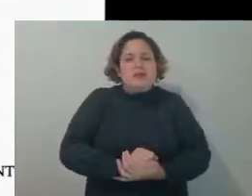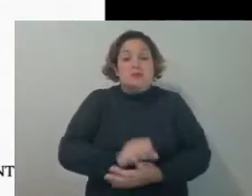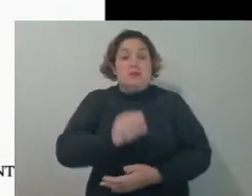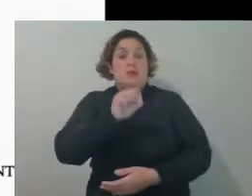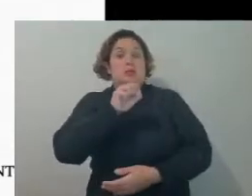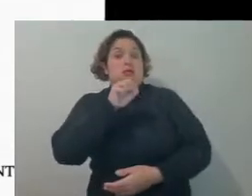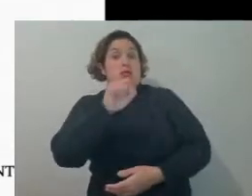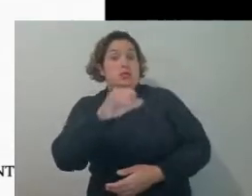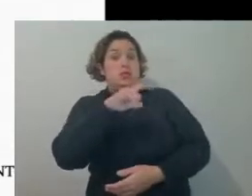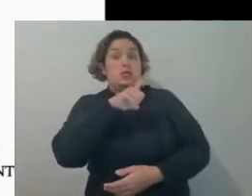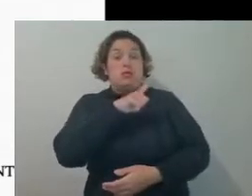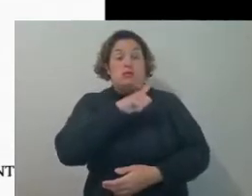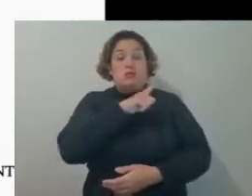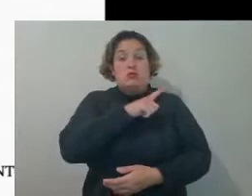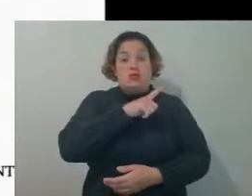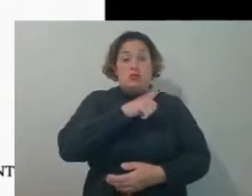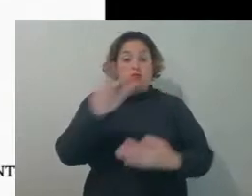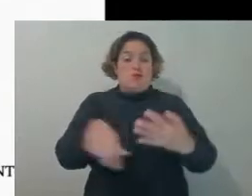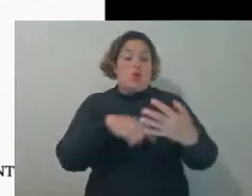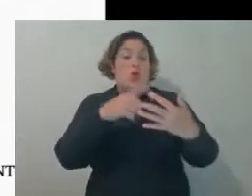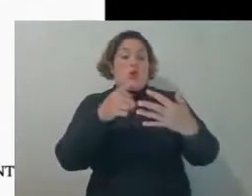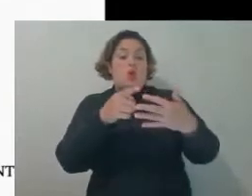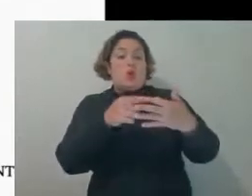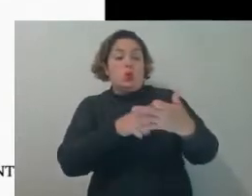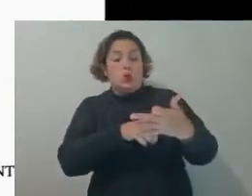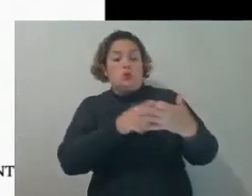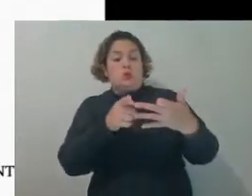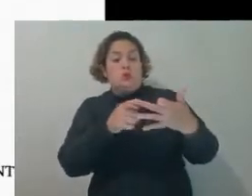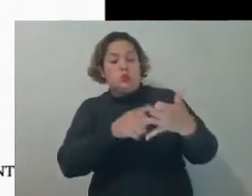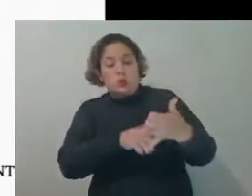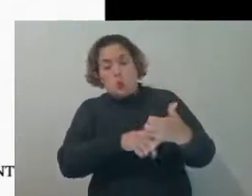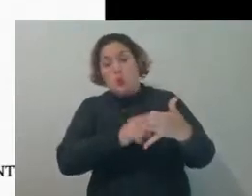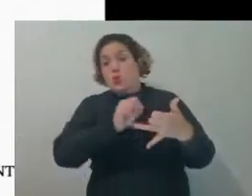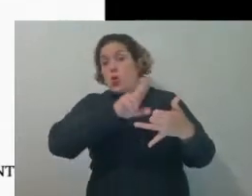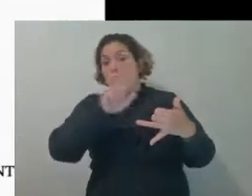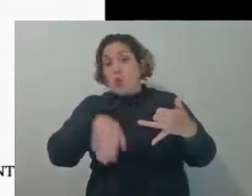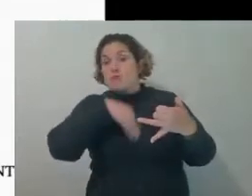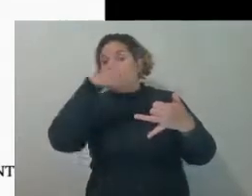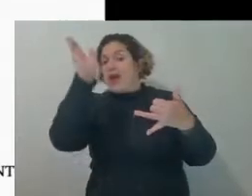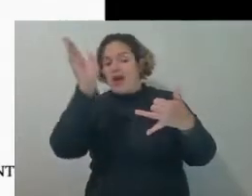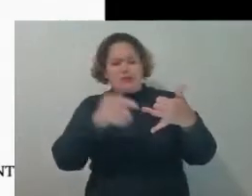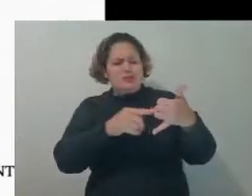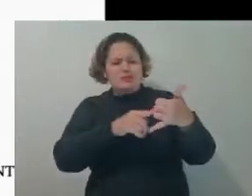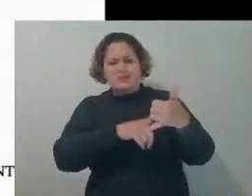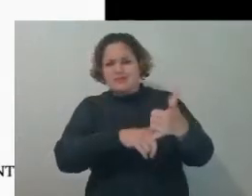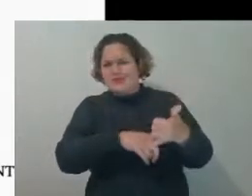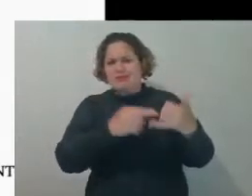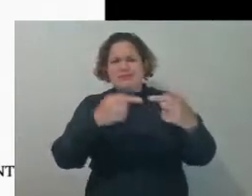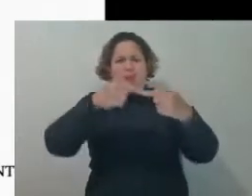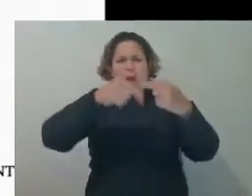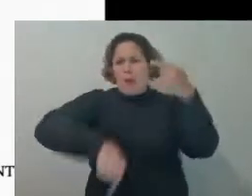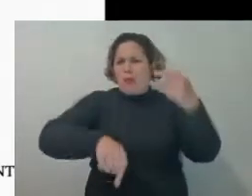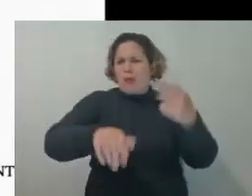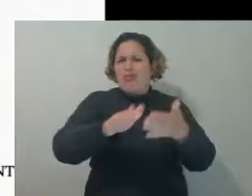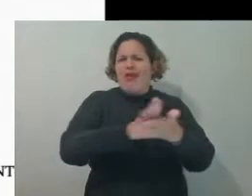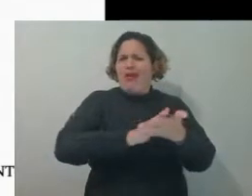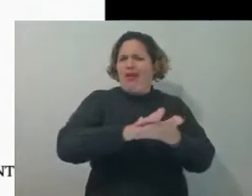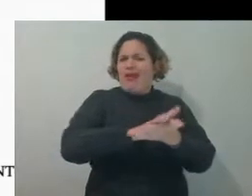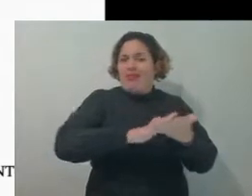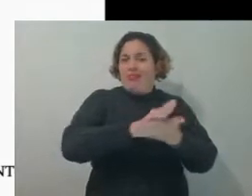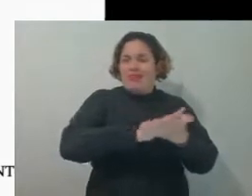caso um ou dois grupos de indicadores estiver inadequado, esse animal